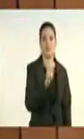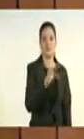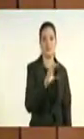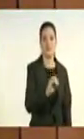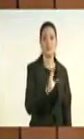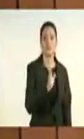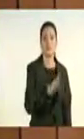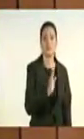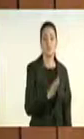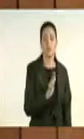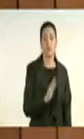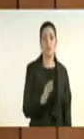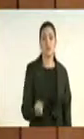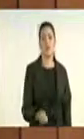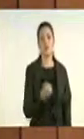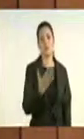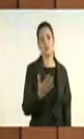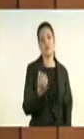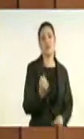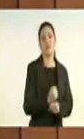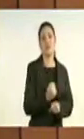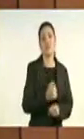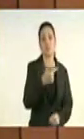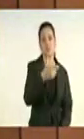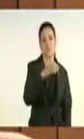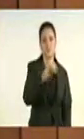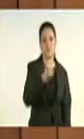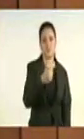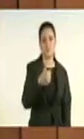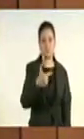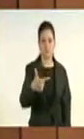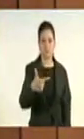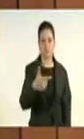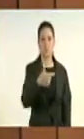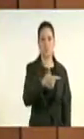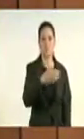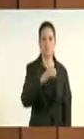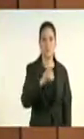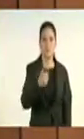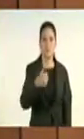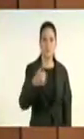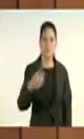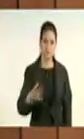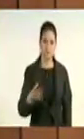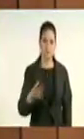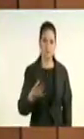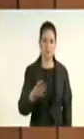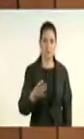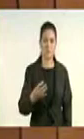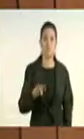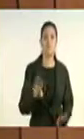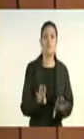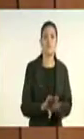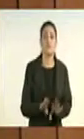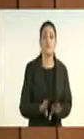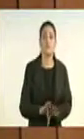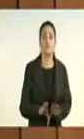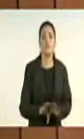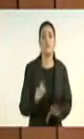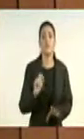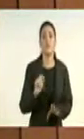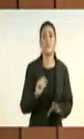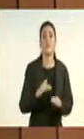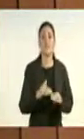anos de 2012 e 2014, e aquelas que ainda foram realizadas, os atos que